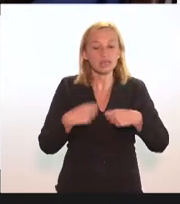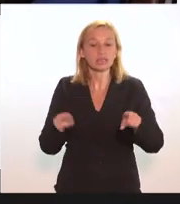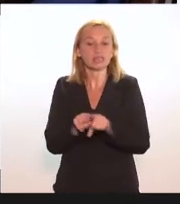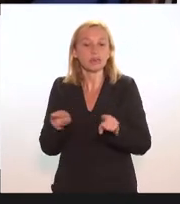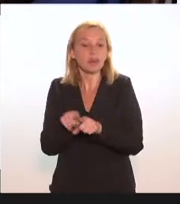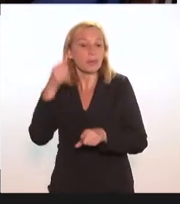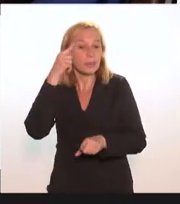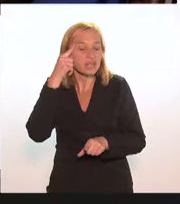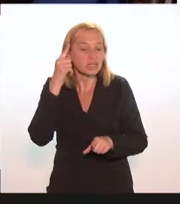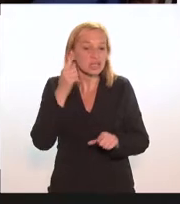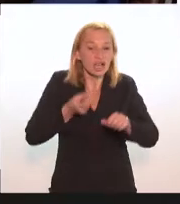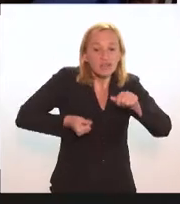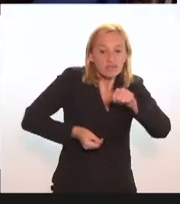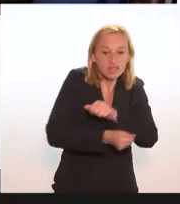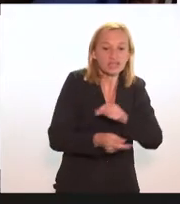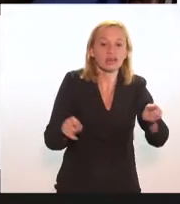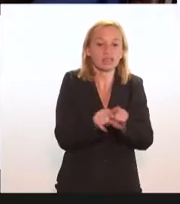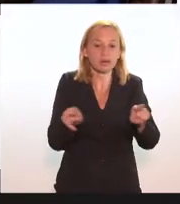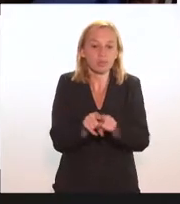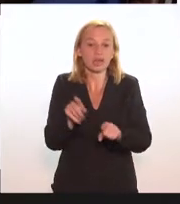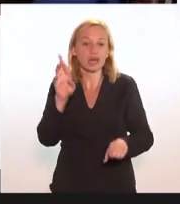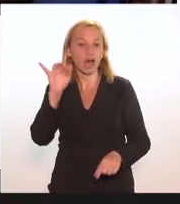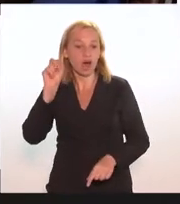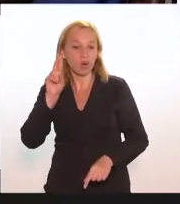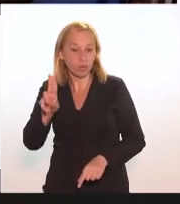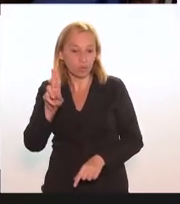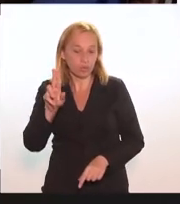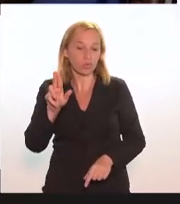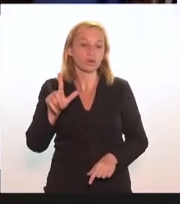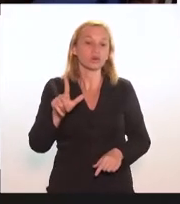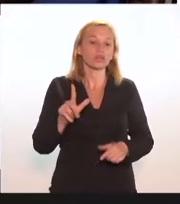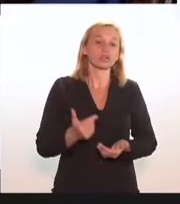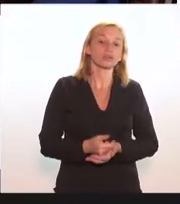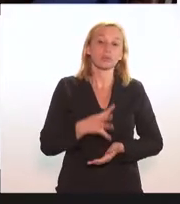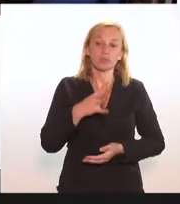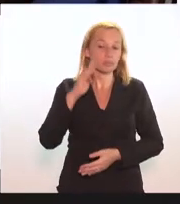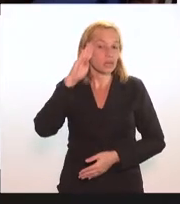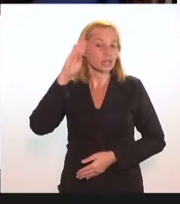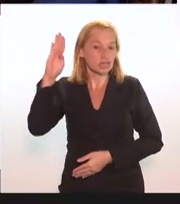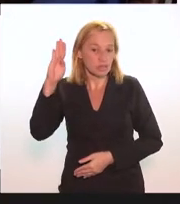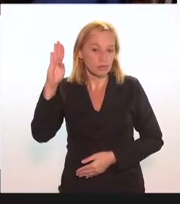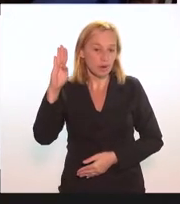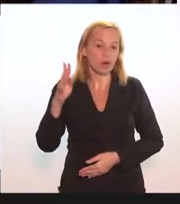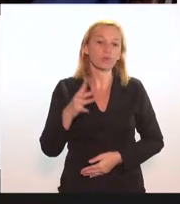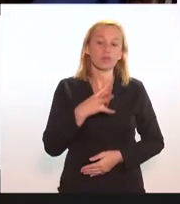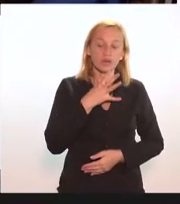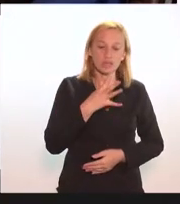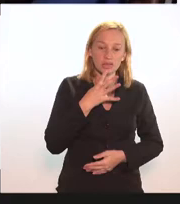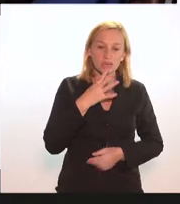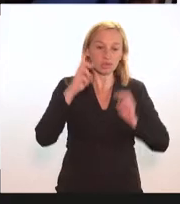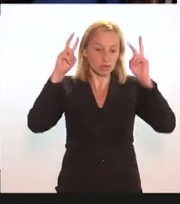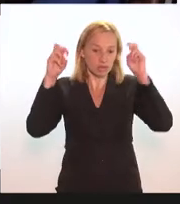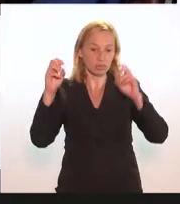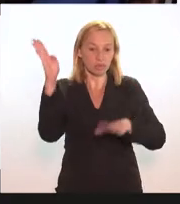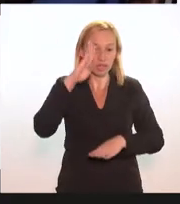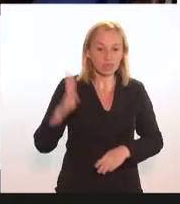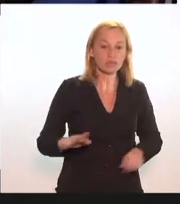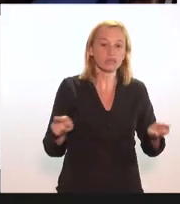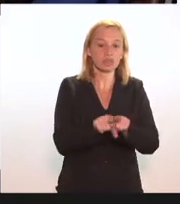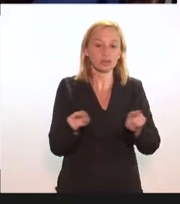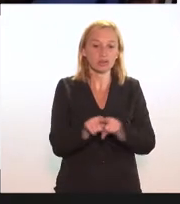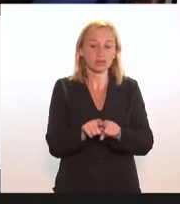em formas de financiá-la. O professor Raul Veloso, que é um dos principais hoje que está discutindo o tema no Brasil, e